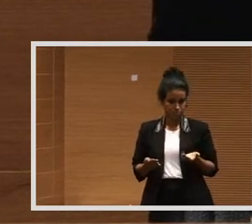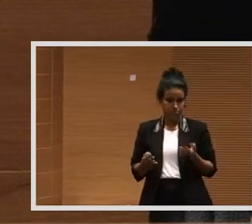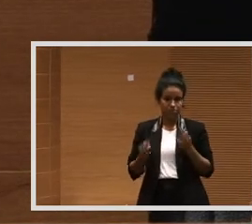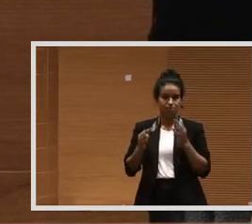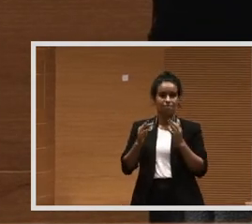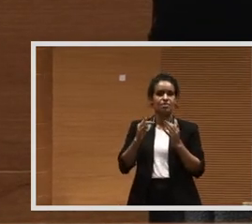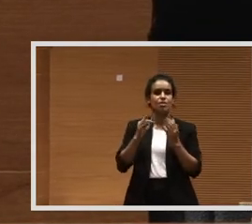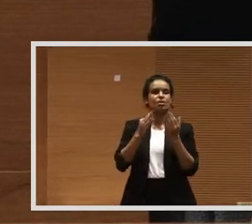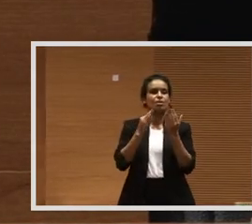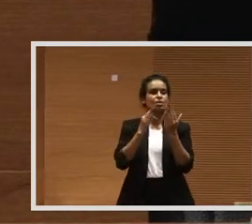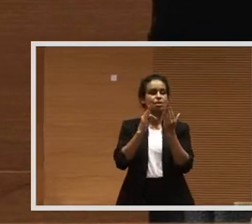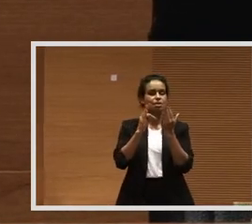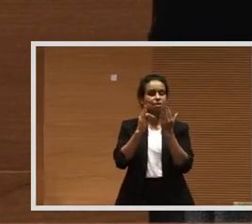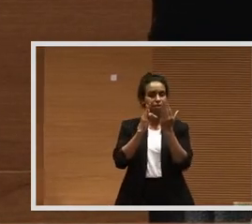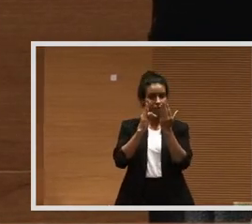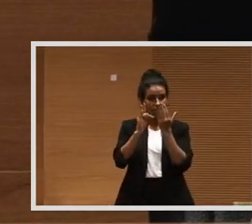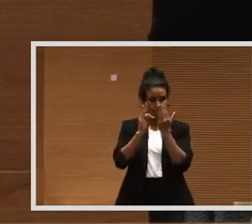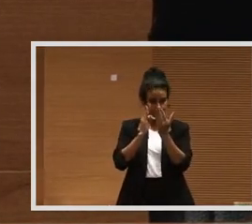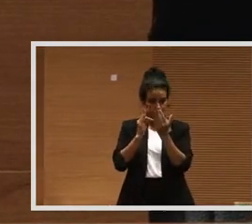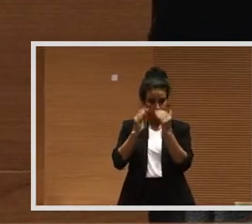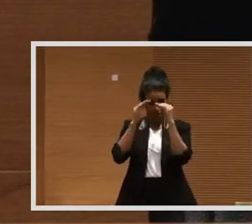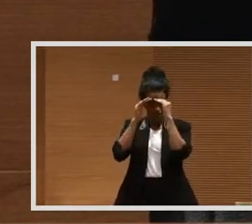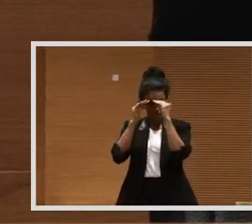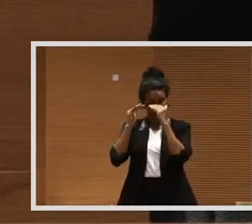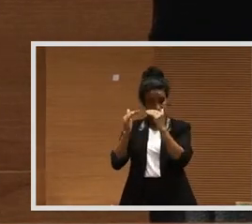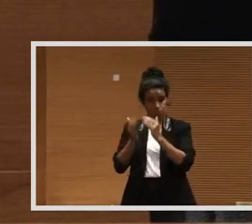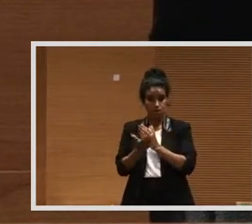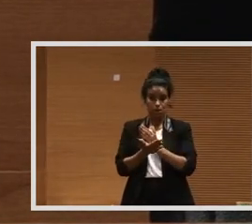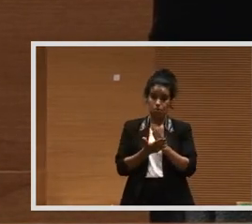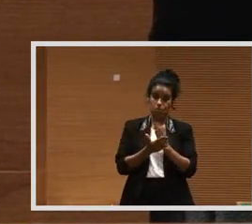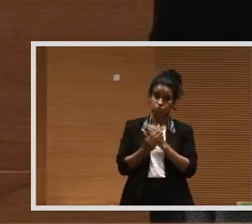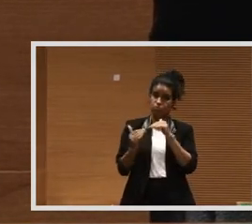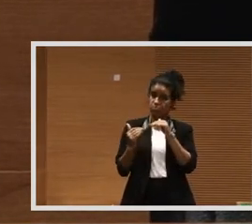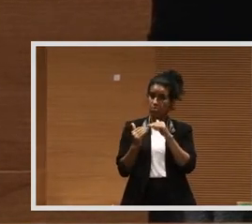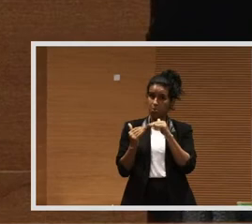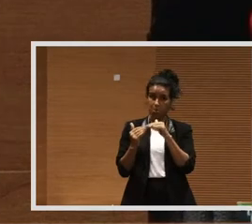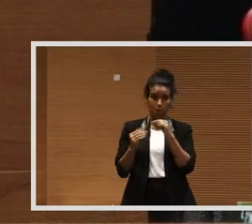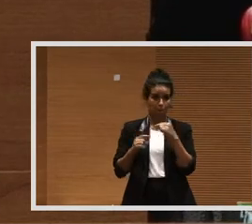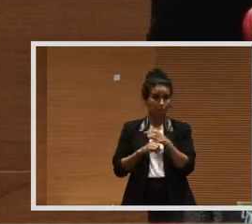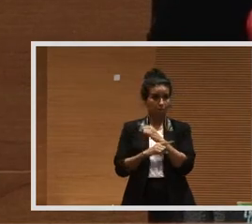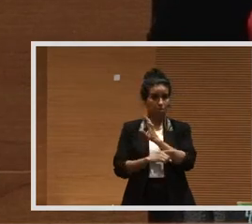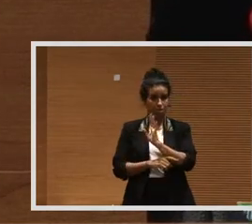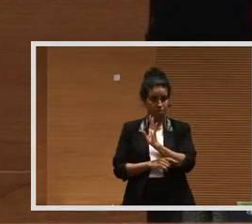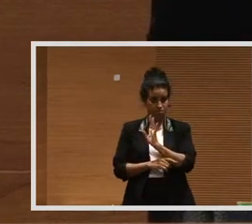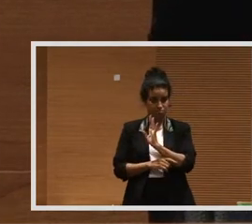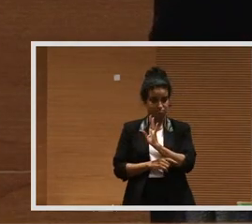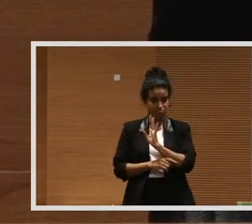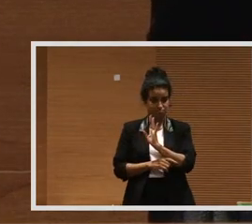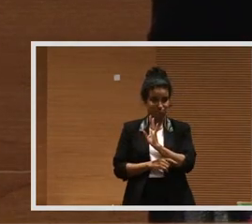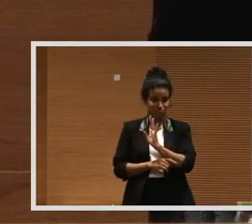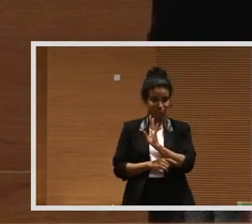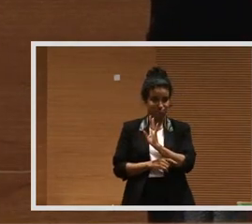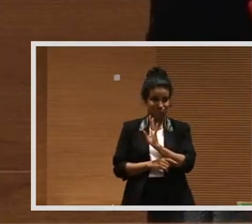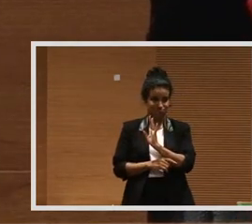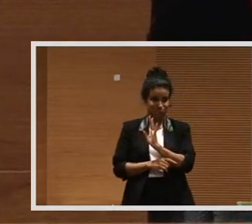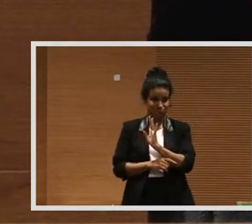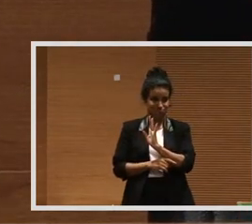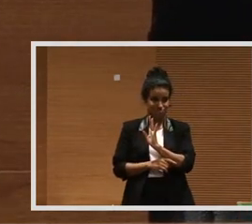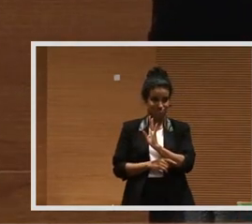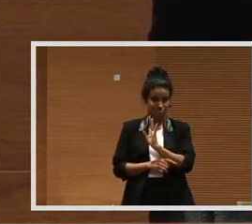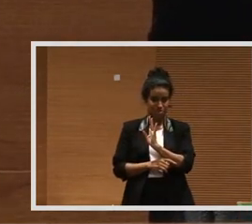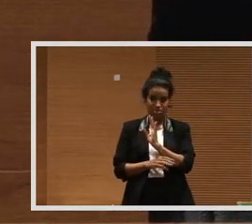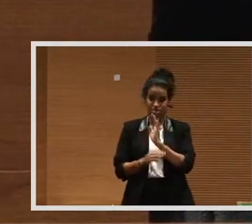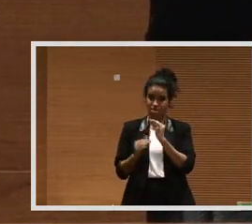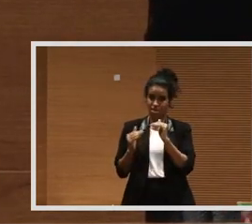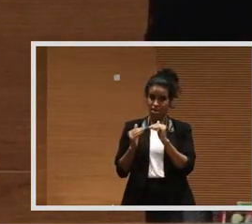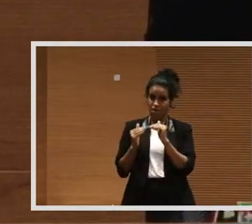terapeutas behavioristas, não compartilho. Behavioristas. Não